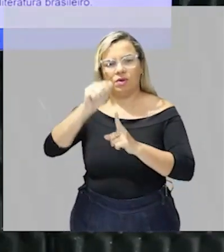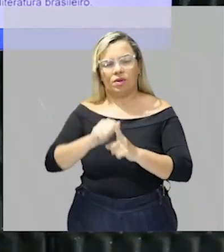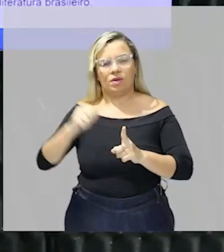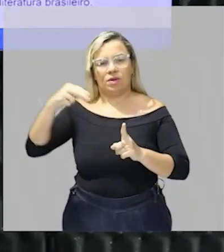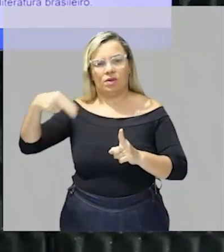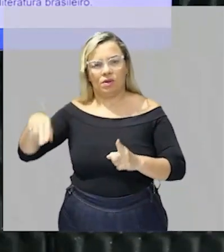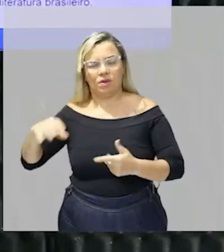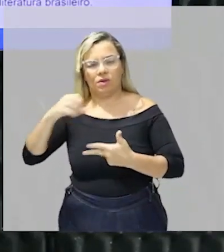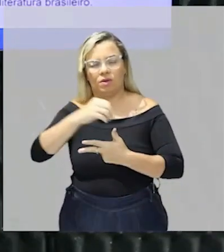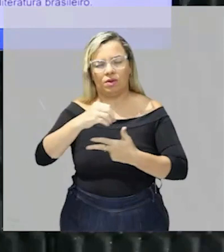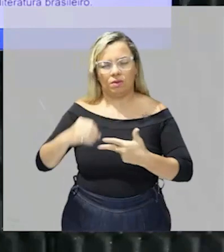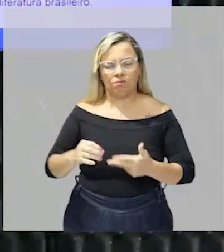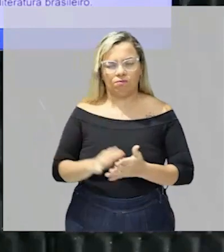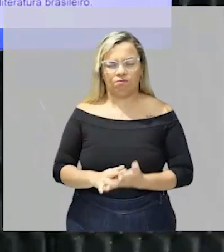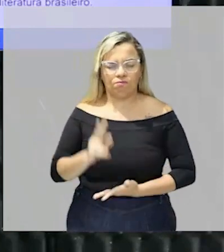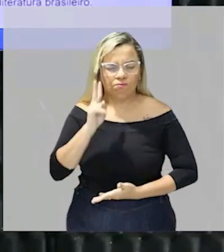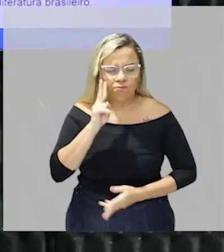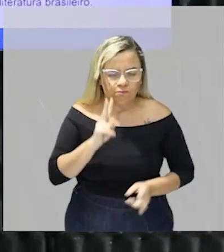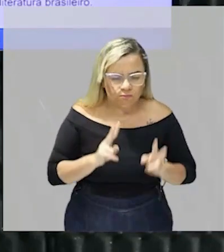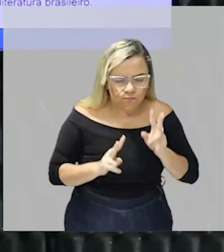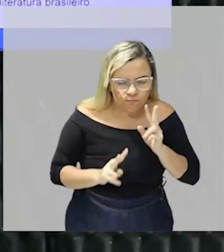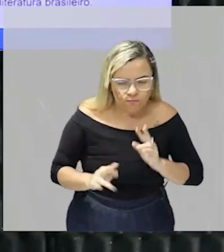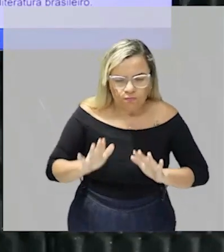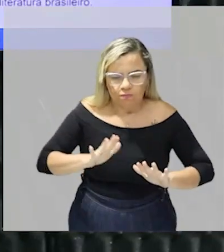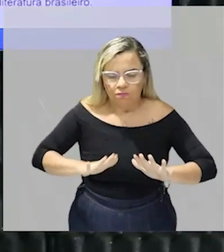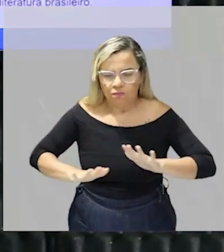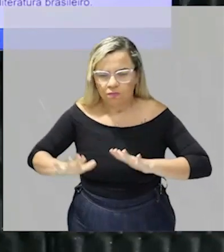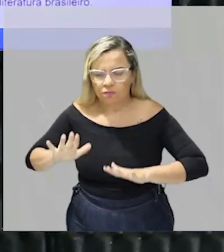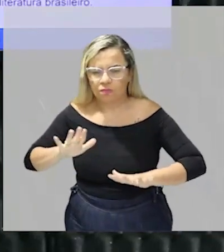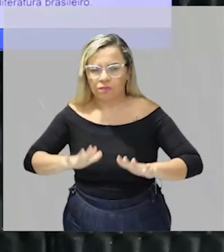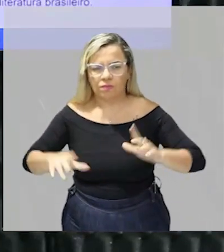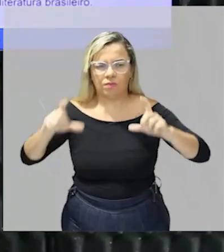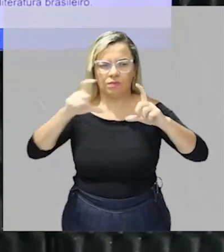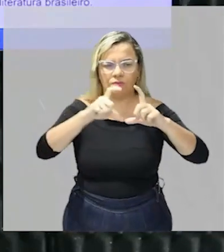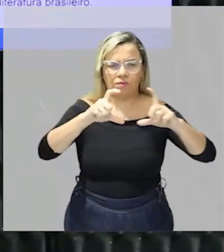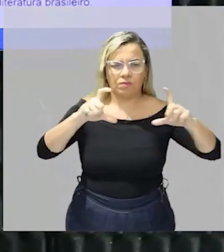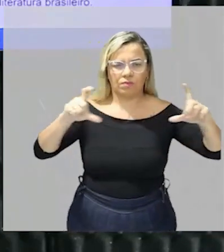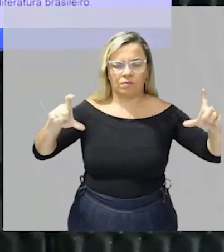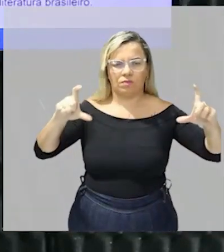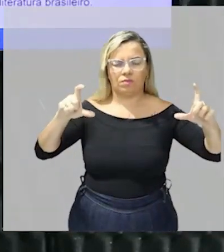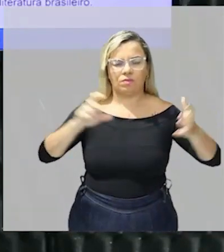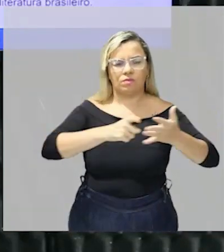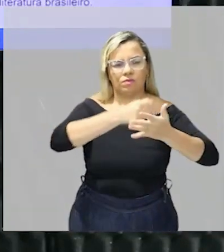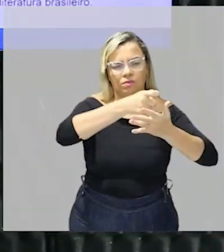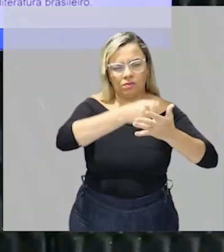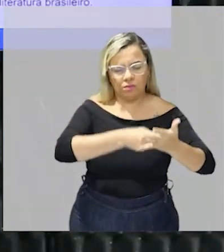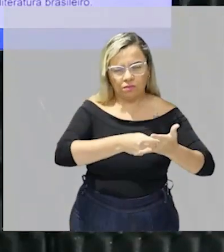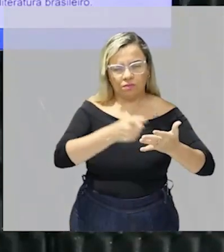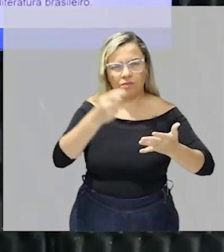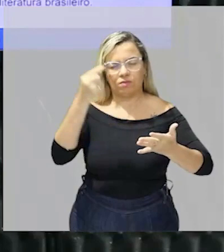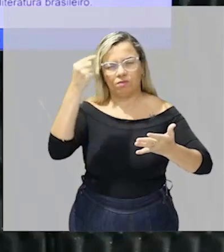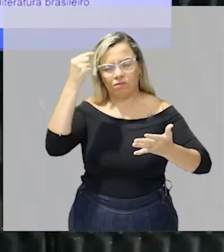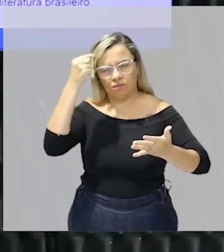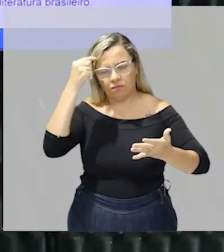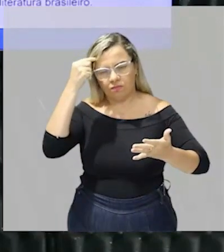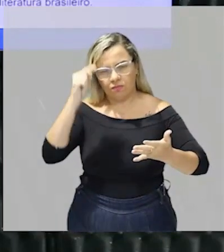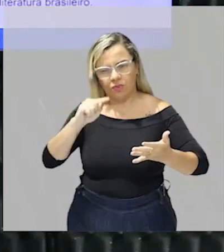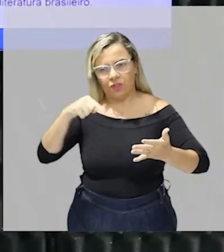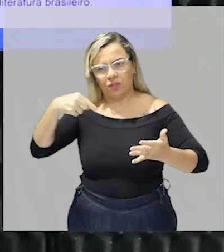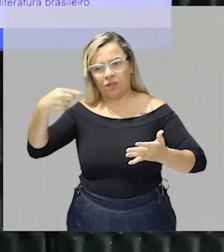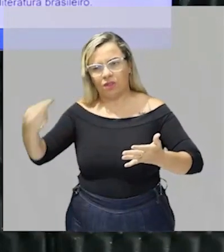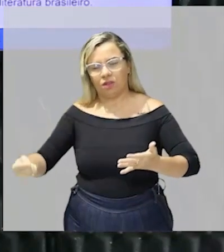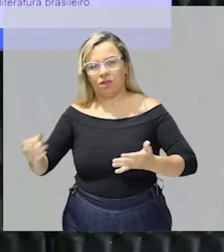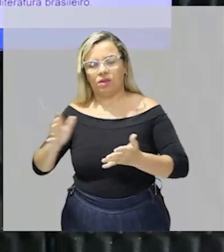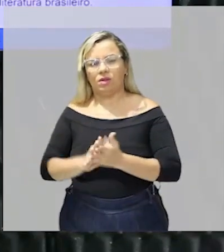Enem, olhe com bastante cuidado para o fragmento. Pense o fragmento, depois o